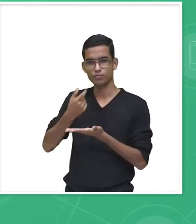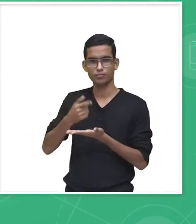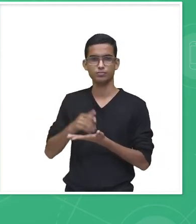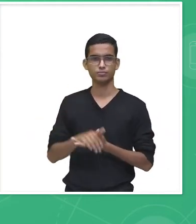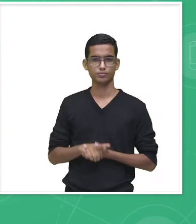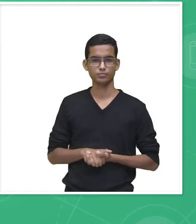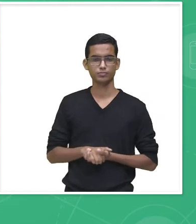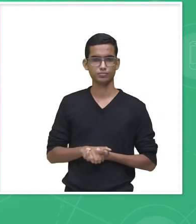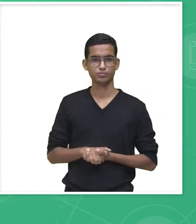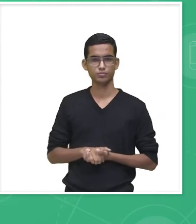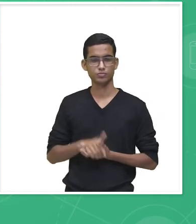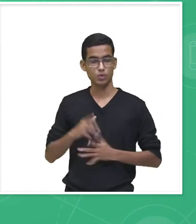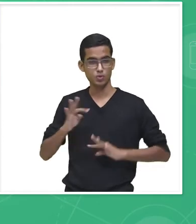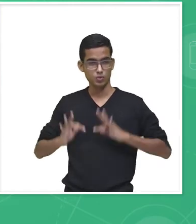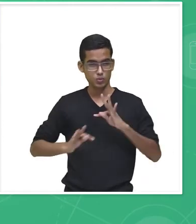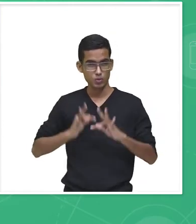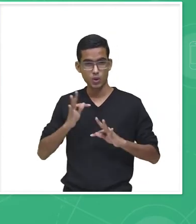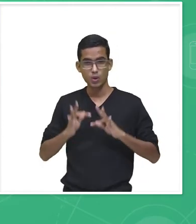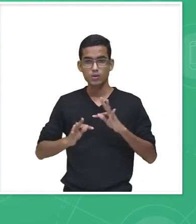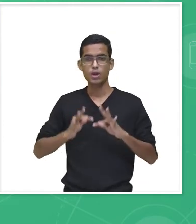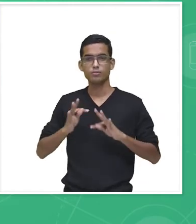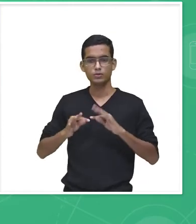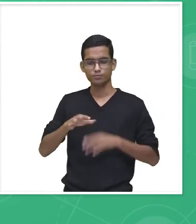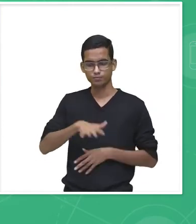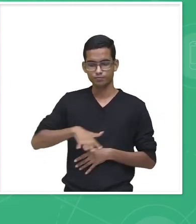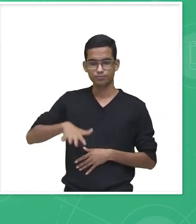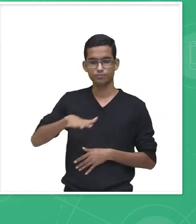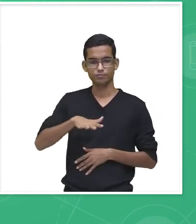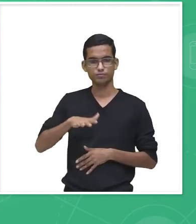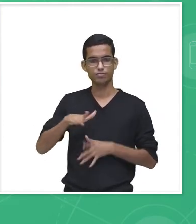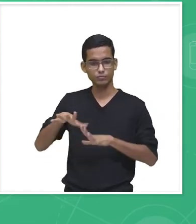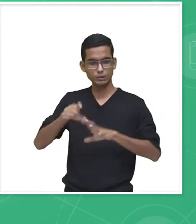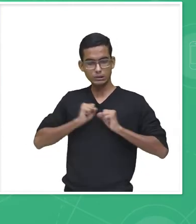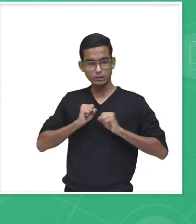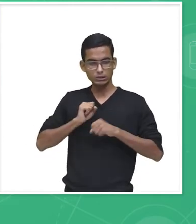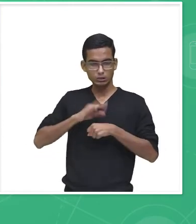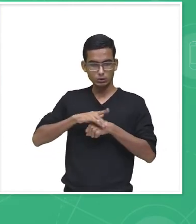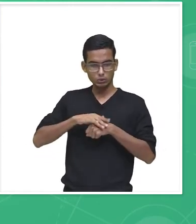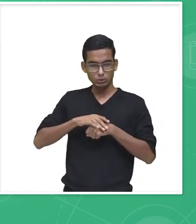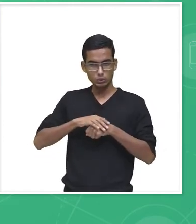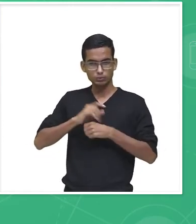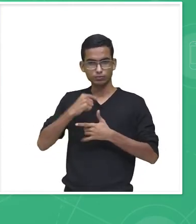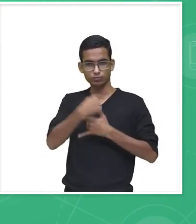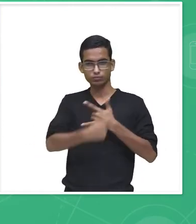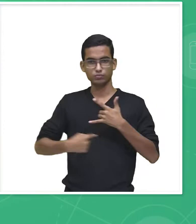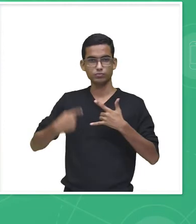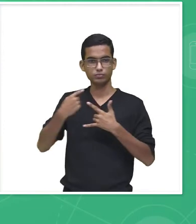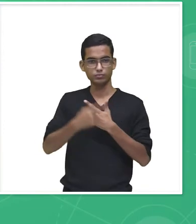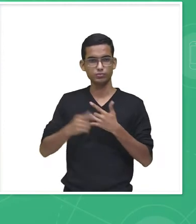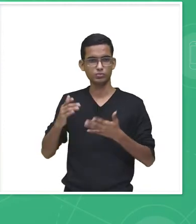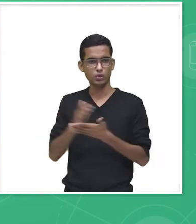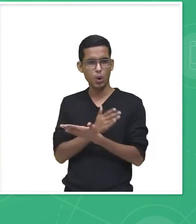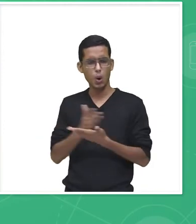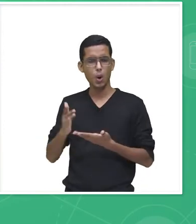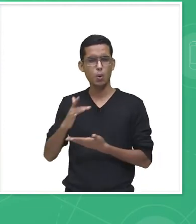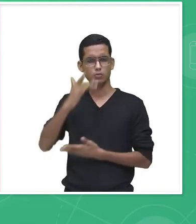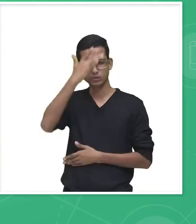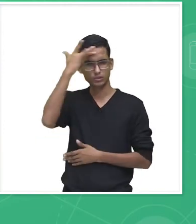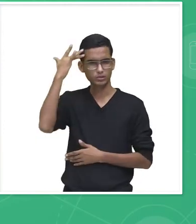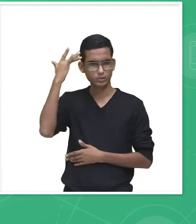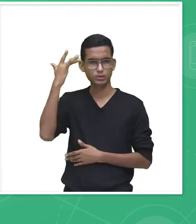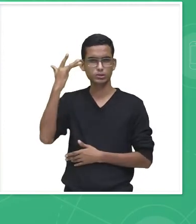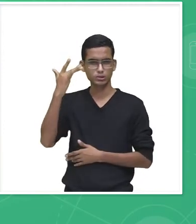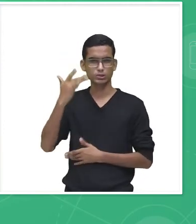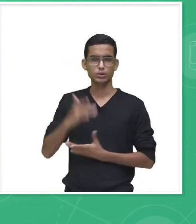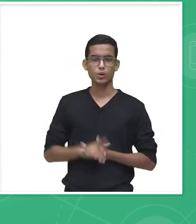esse é o tratamento para infecção urinária em algumas pessoas em algum momento da vida né vai depender ali